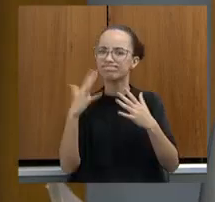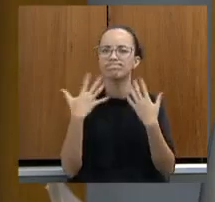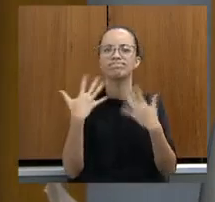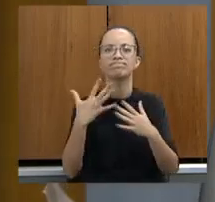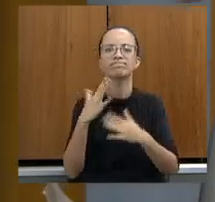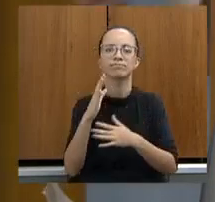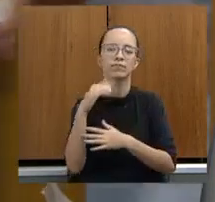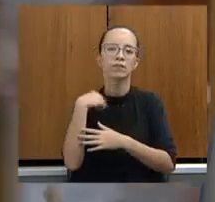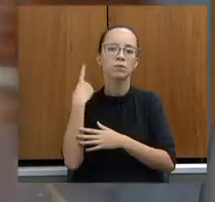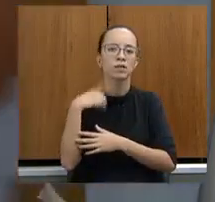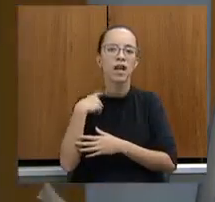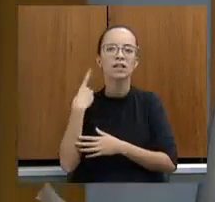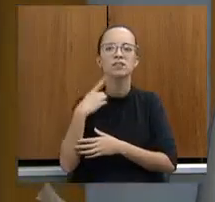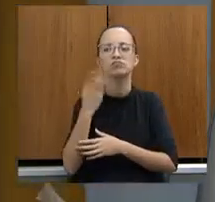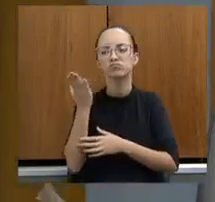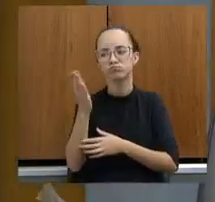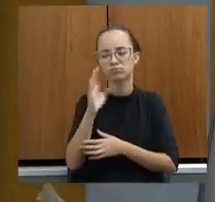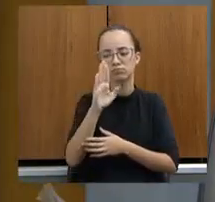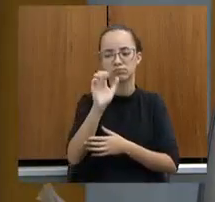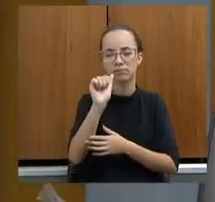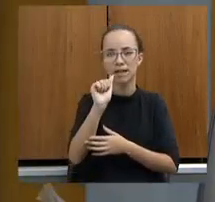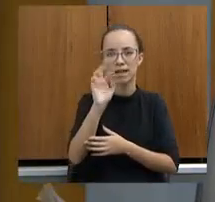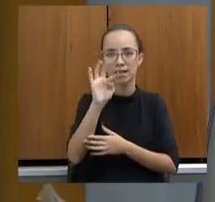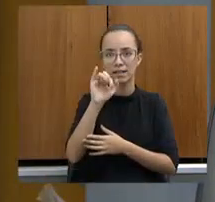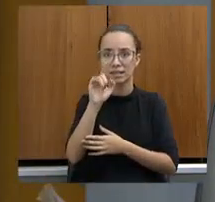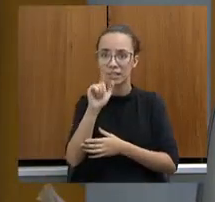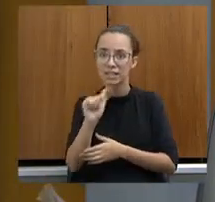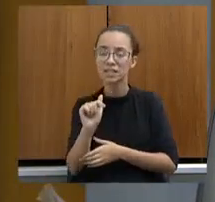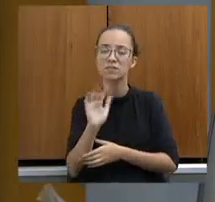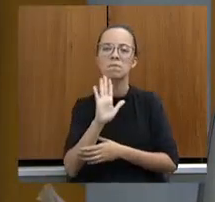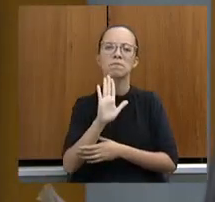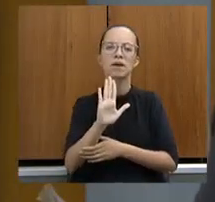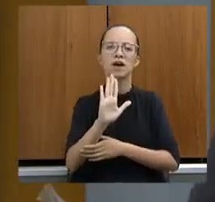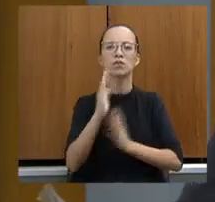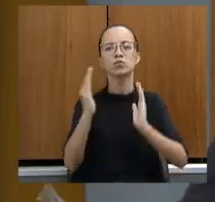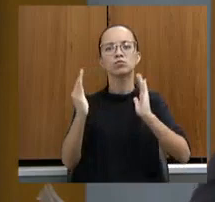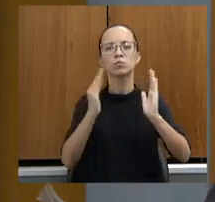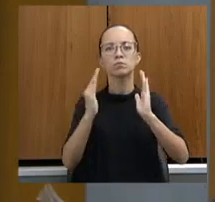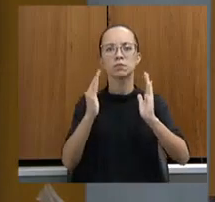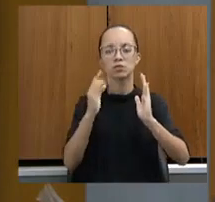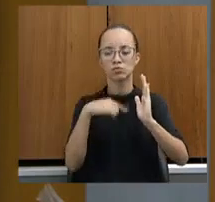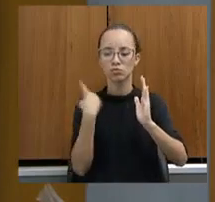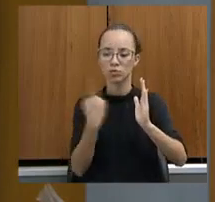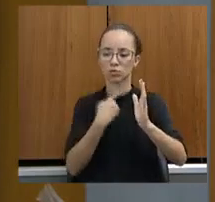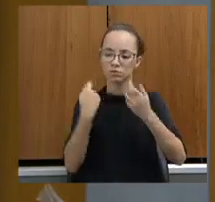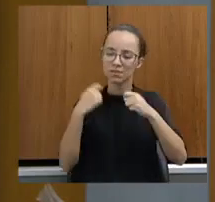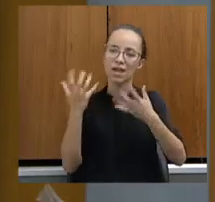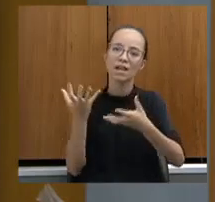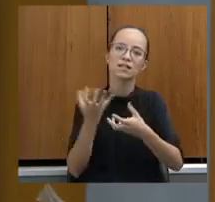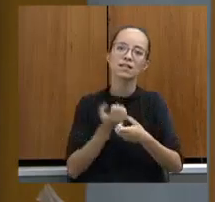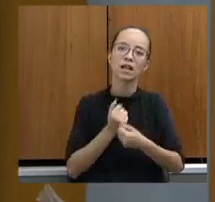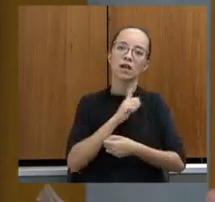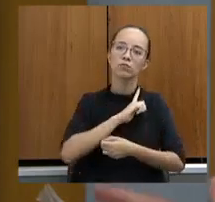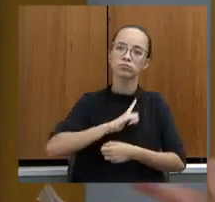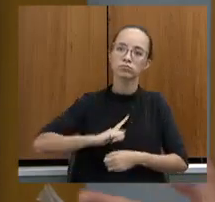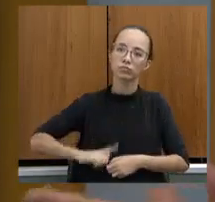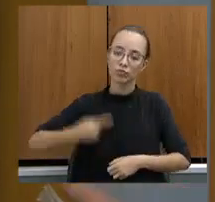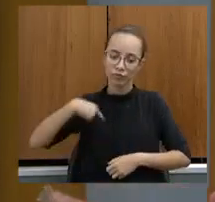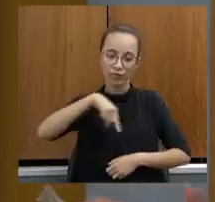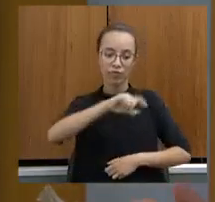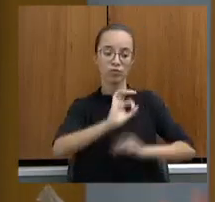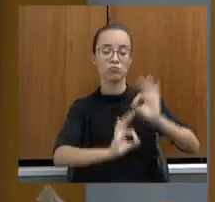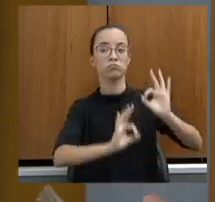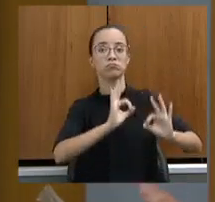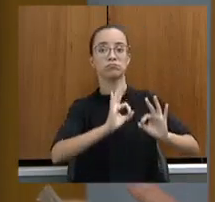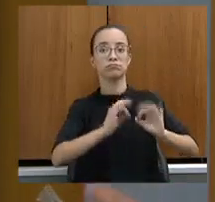me antecedeu aqui mas nos momentos que tivemos que aceitar o governo recorrer a justiça foi porque